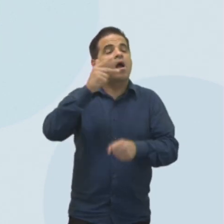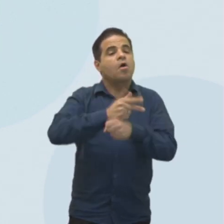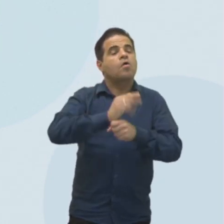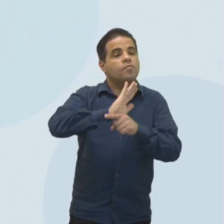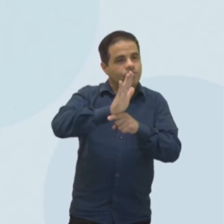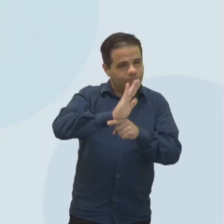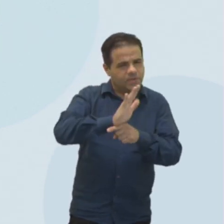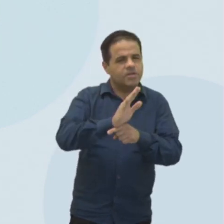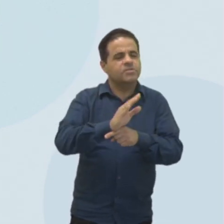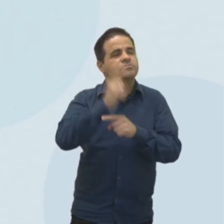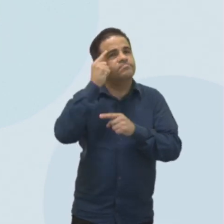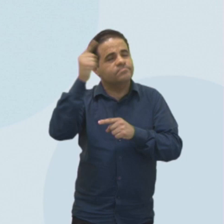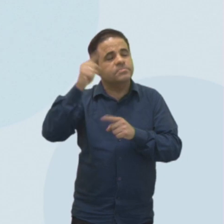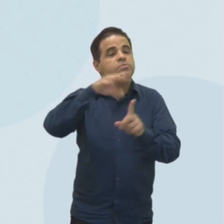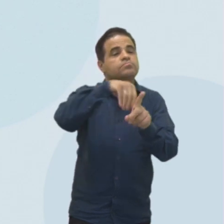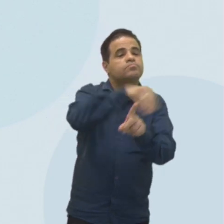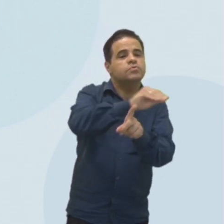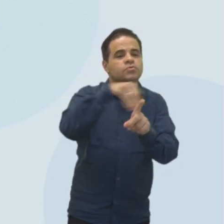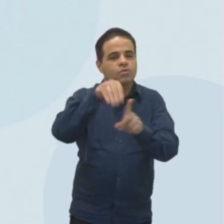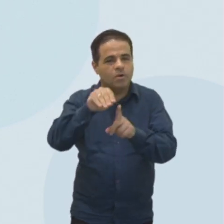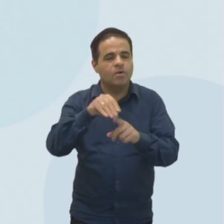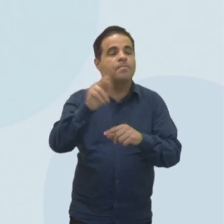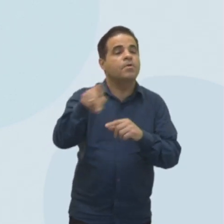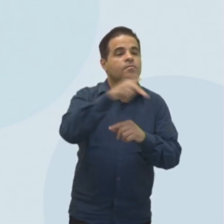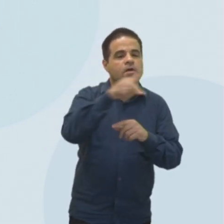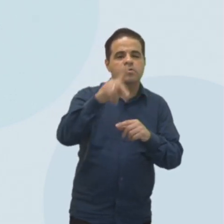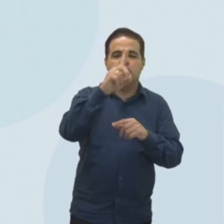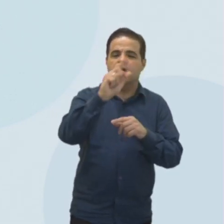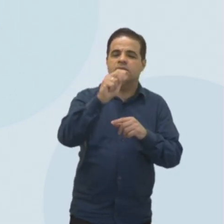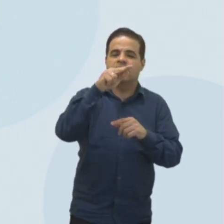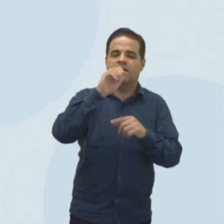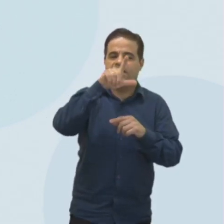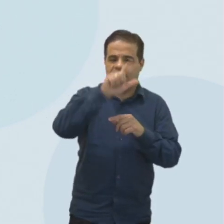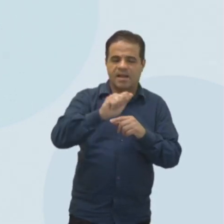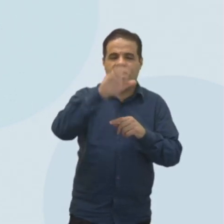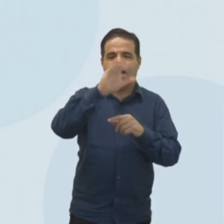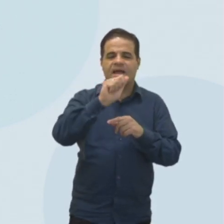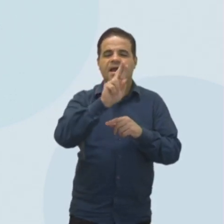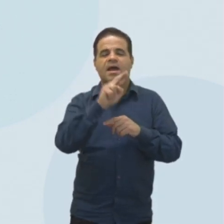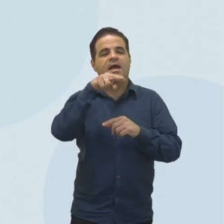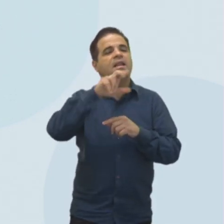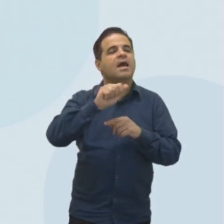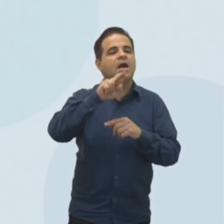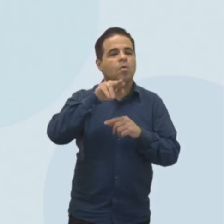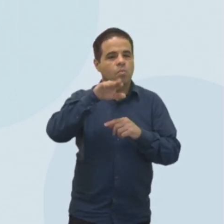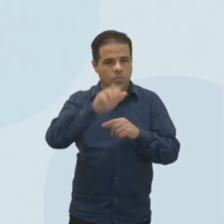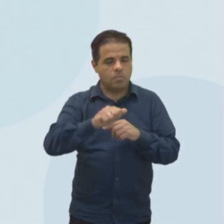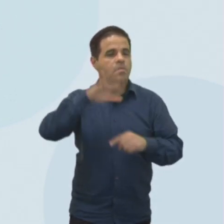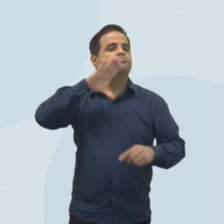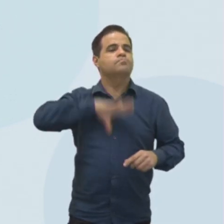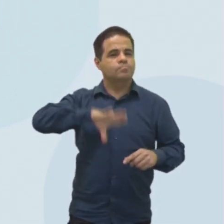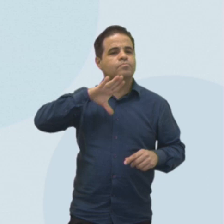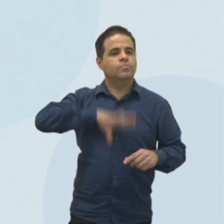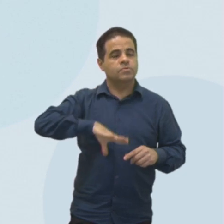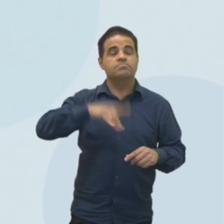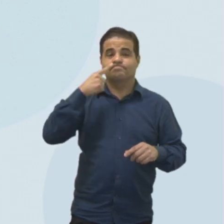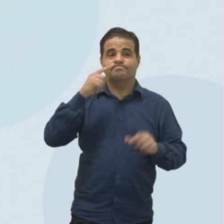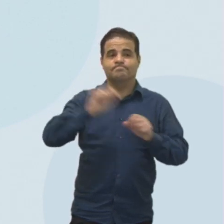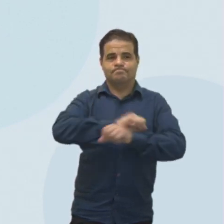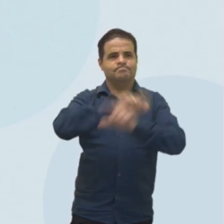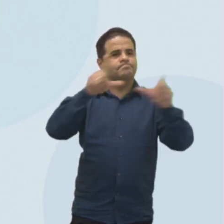de mediação da professora Daniela Carnaúba, de língua portuguesa. Produção, por